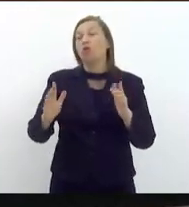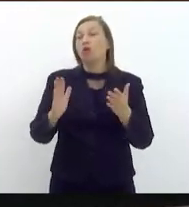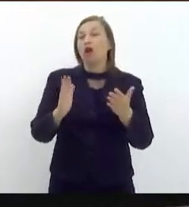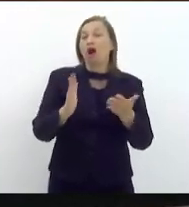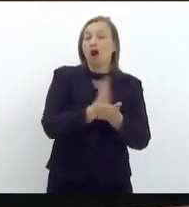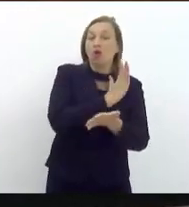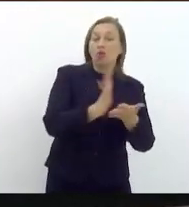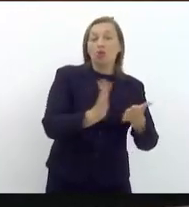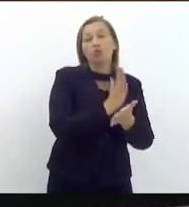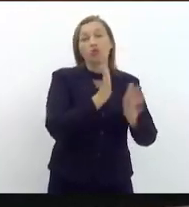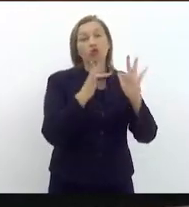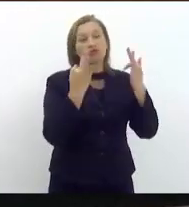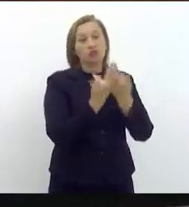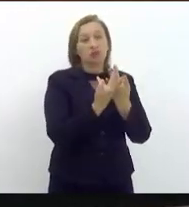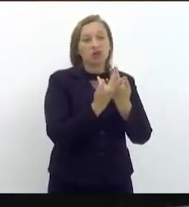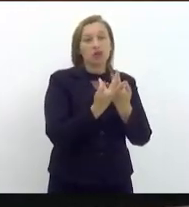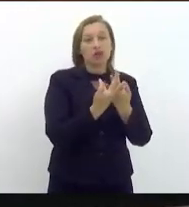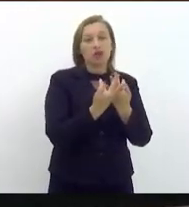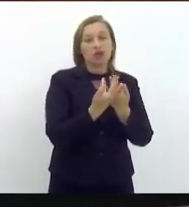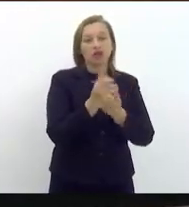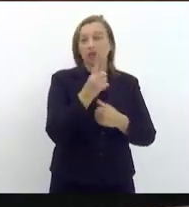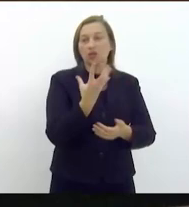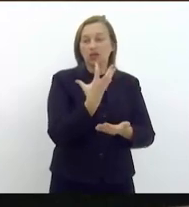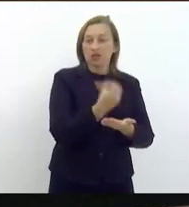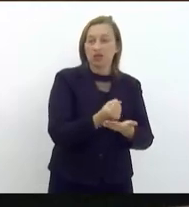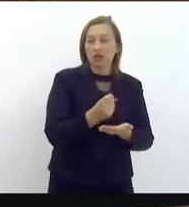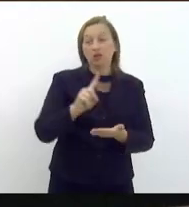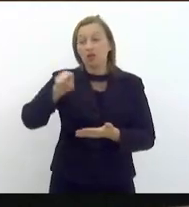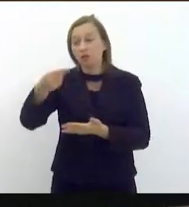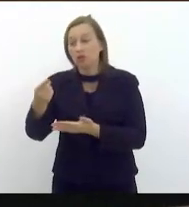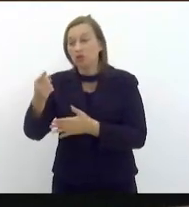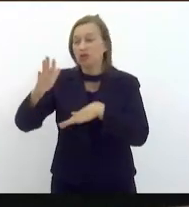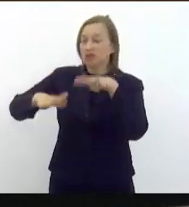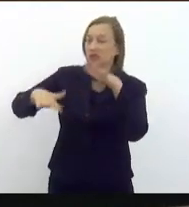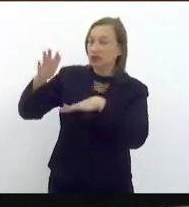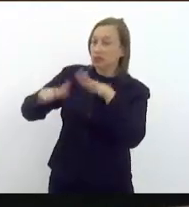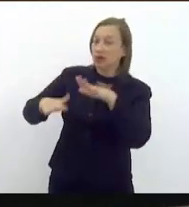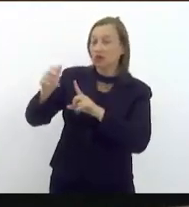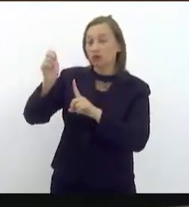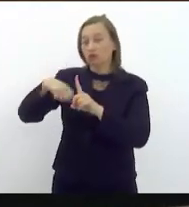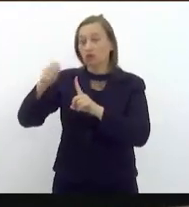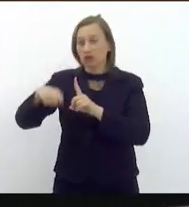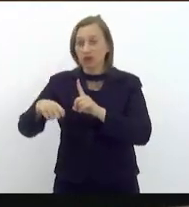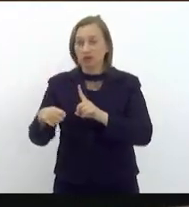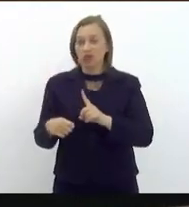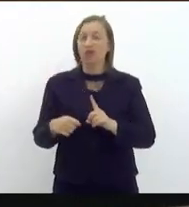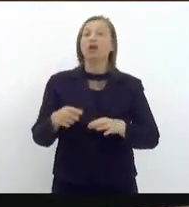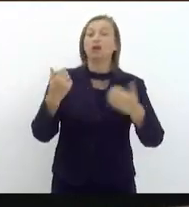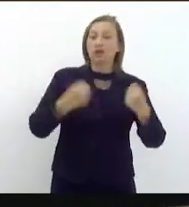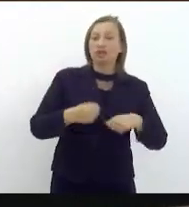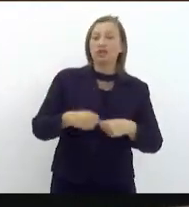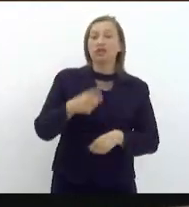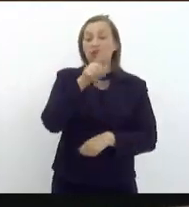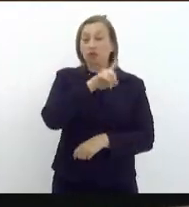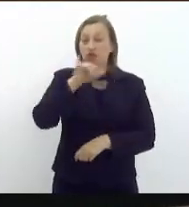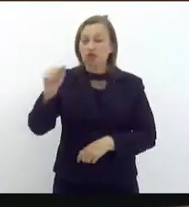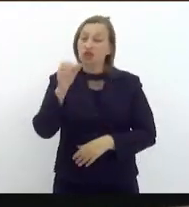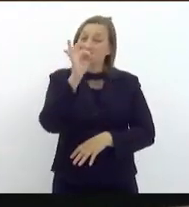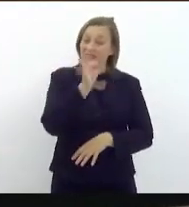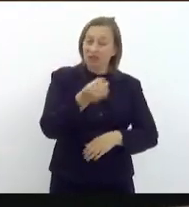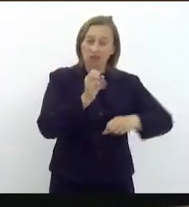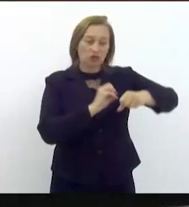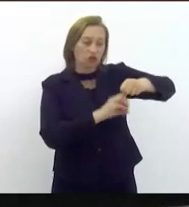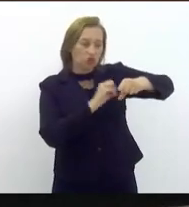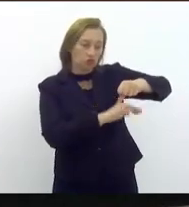sendo contempladas já protocolei projeto de lei nessa casa para instituir um calendário ou seja dia certo pro super RJ já